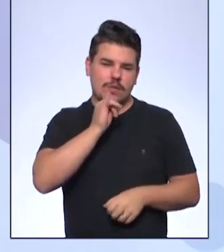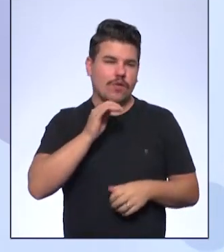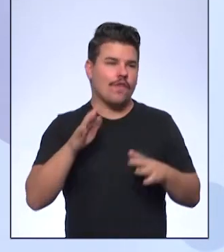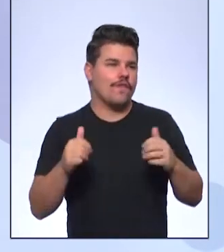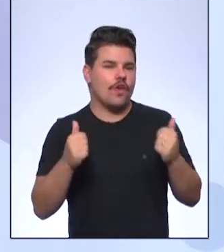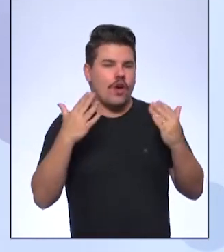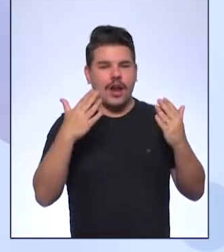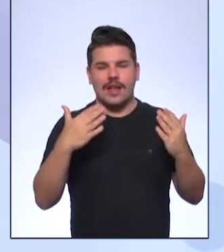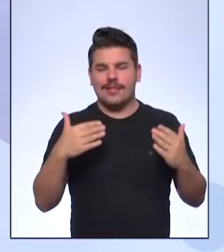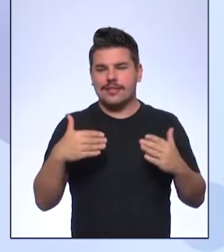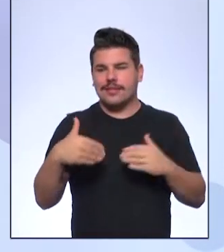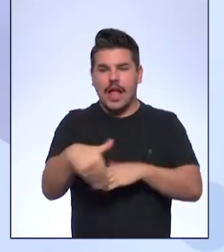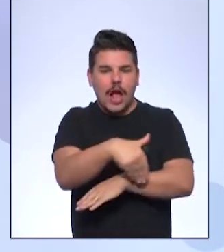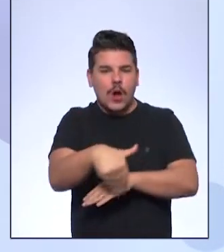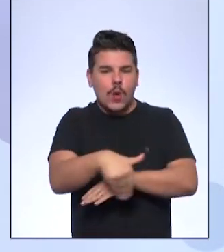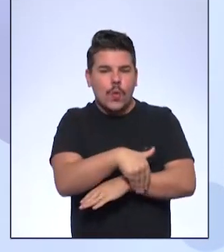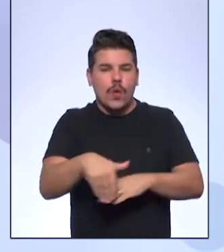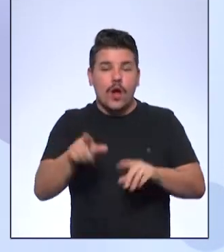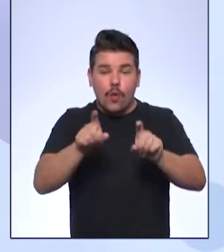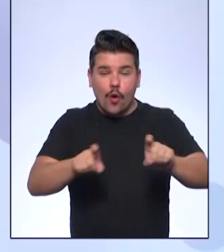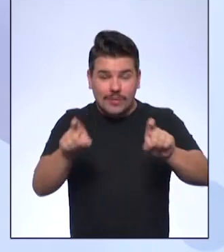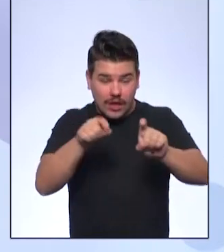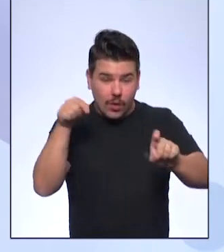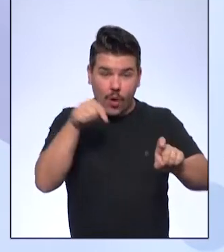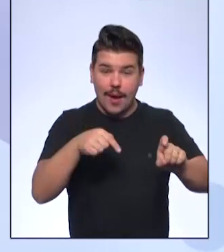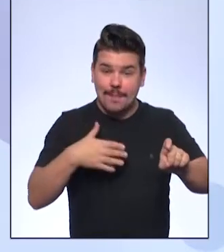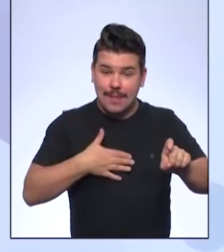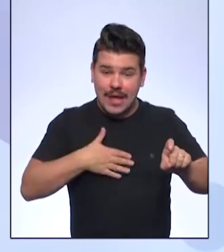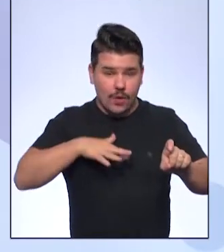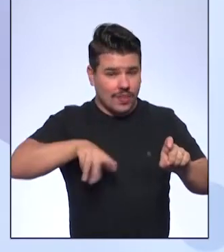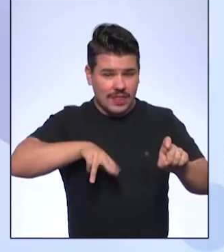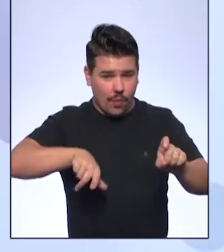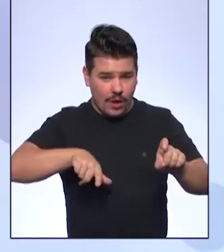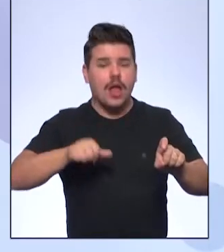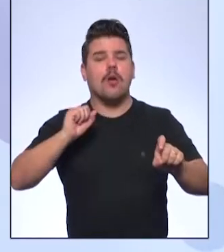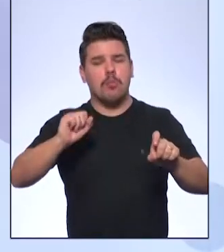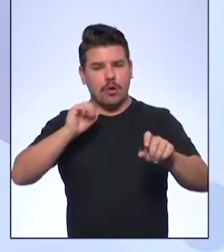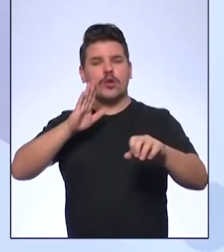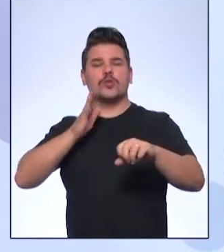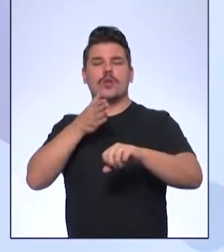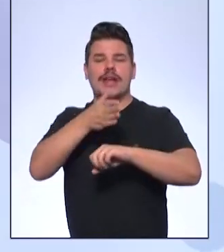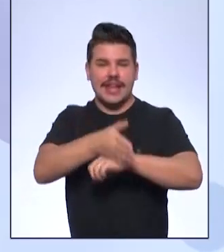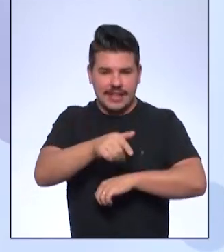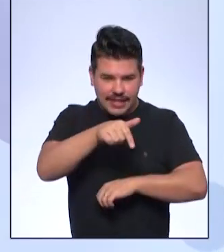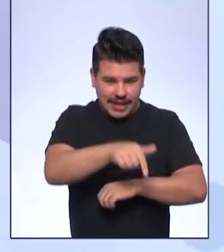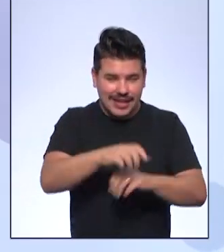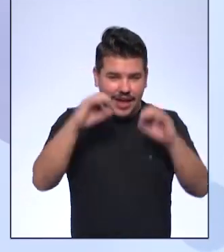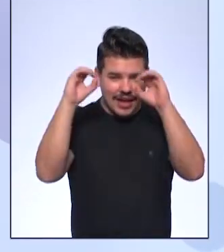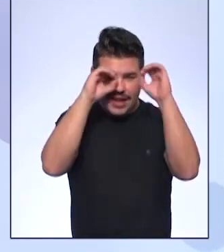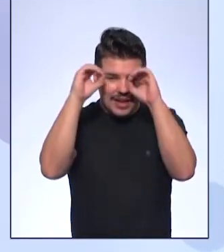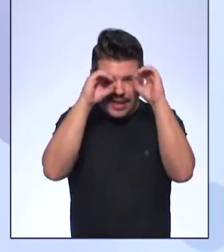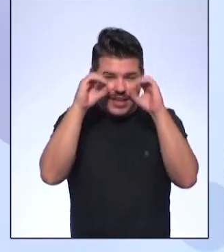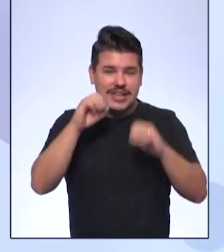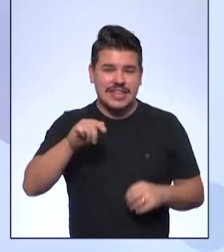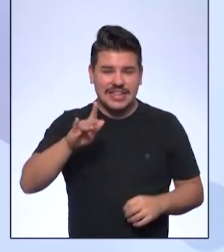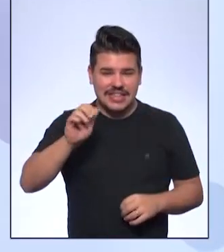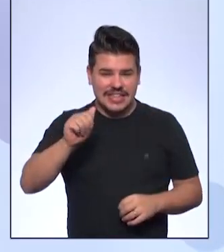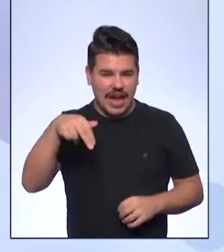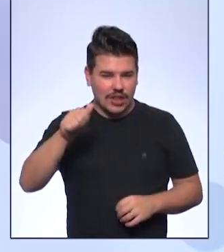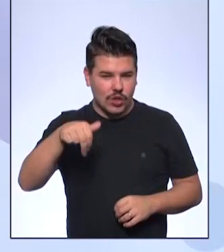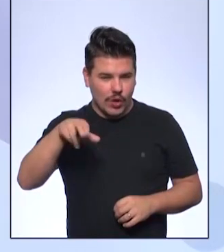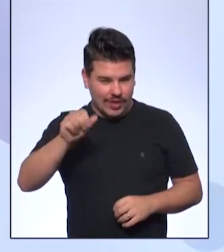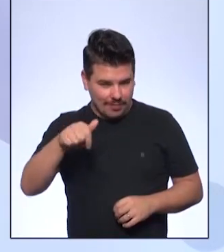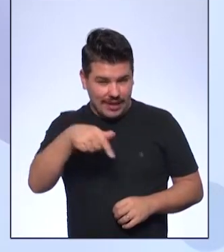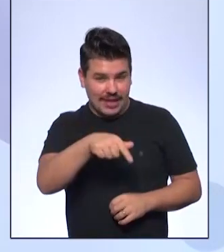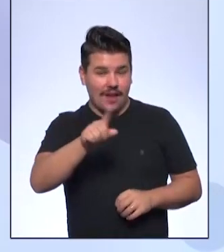rua e eu preciso acessar um computador que não é meu. Eu posso usar a guia anônima, colocar meu e-mail, colocar todas as minhas senhas, e quando eu fechar